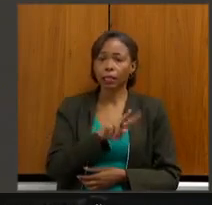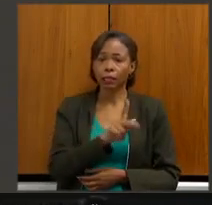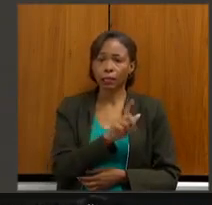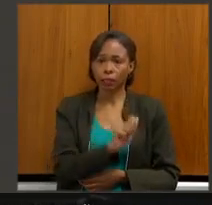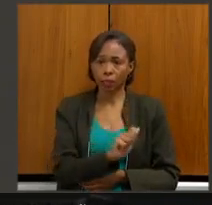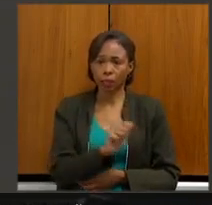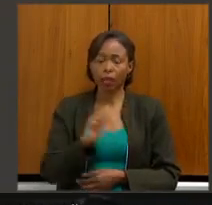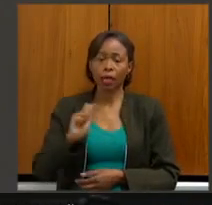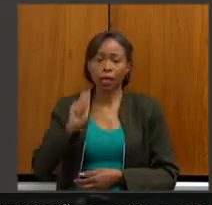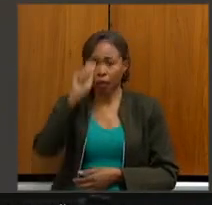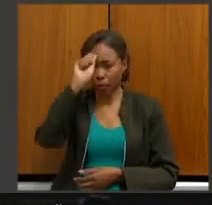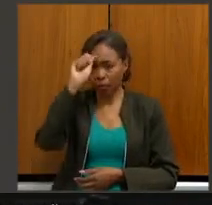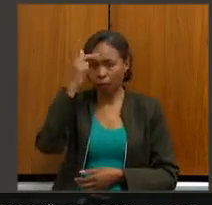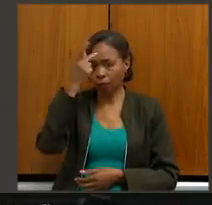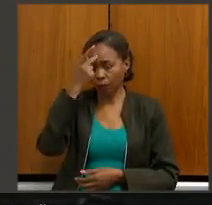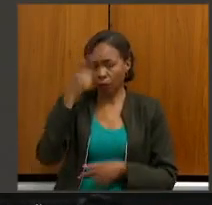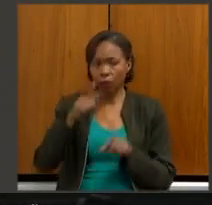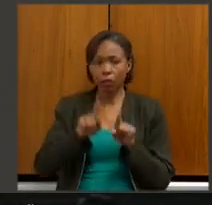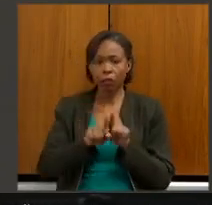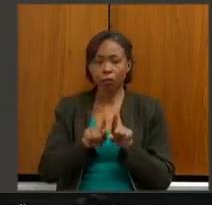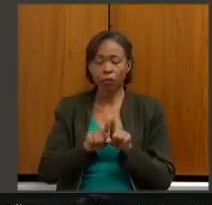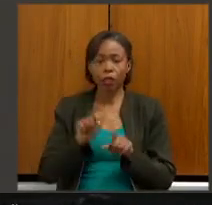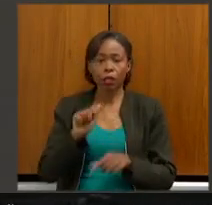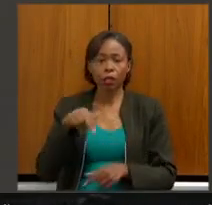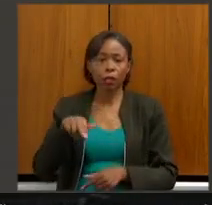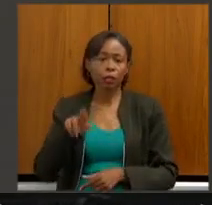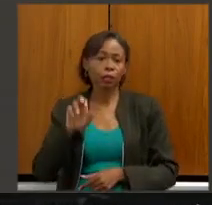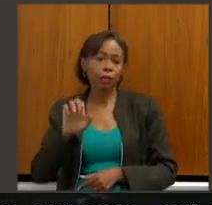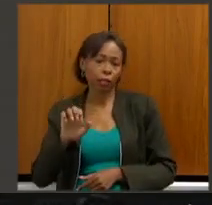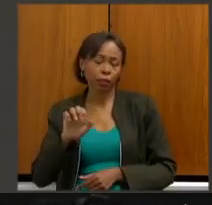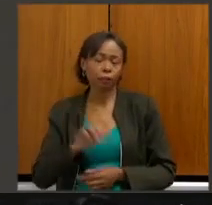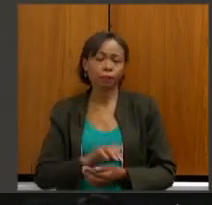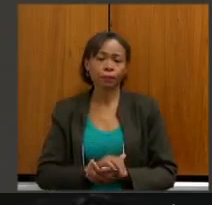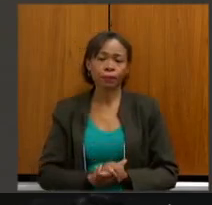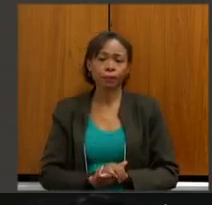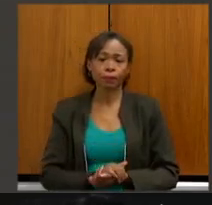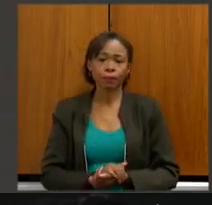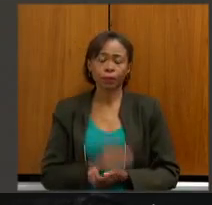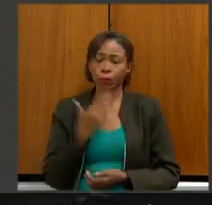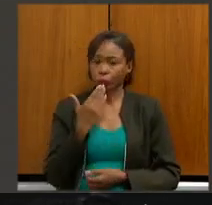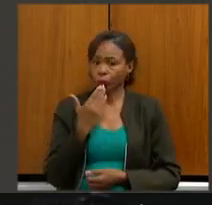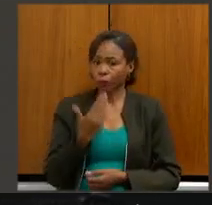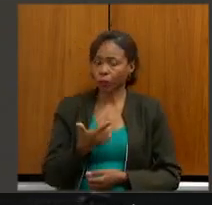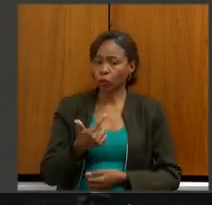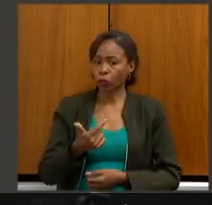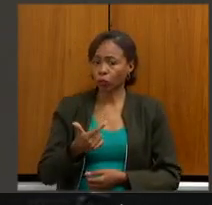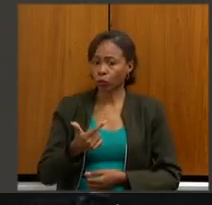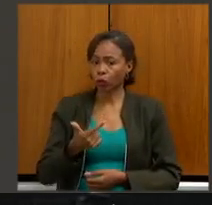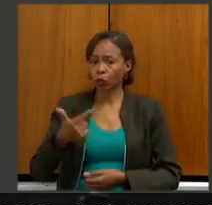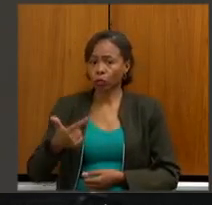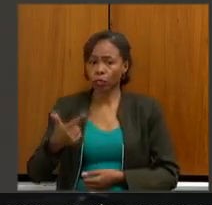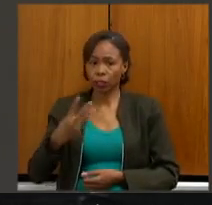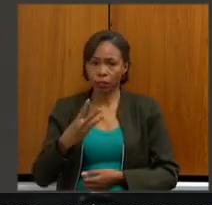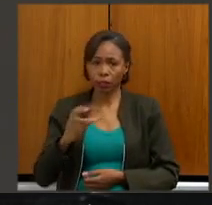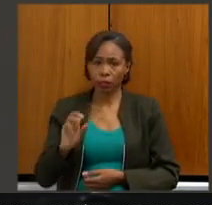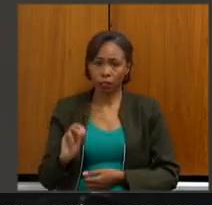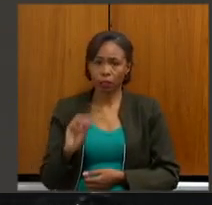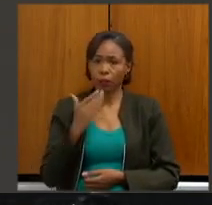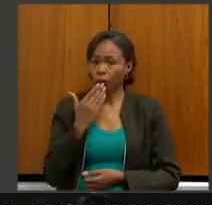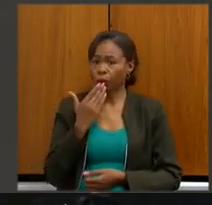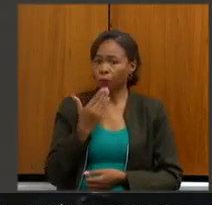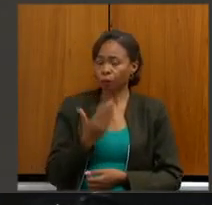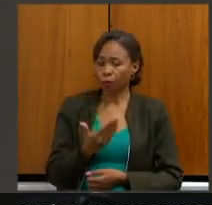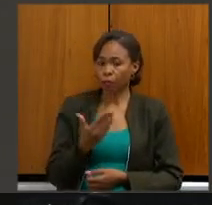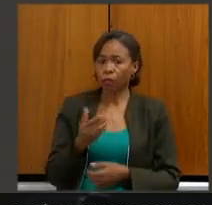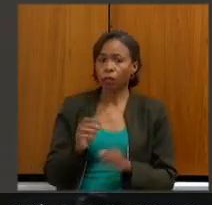deputada Ana Paula Siqueira e deputado André Quintão requer requerimento nº 12230 requer